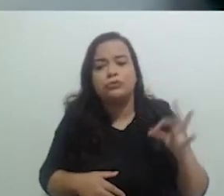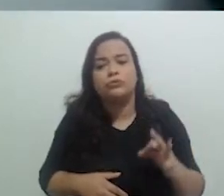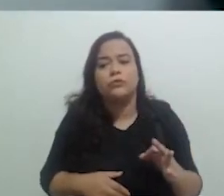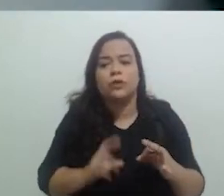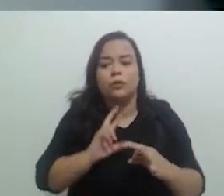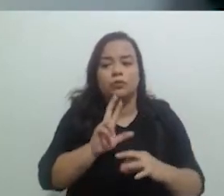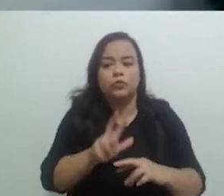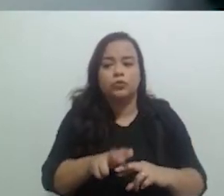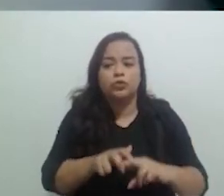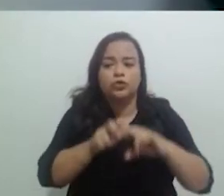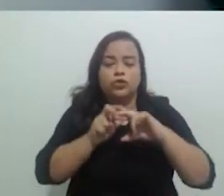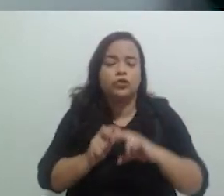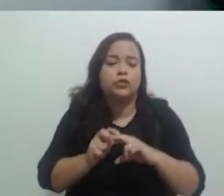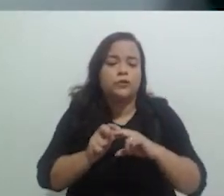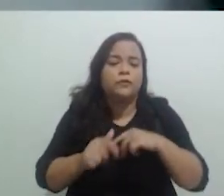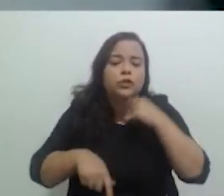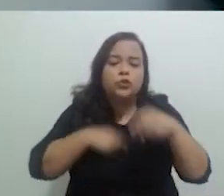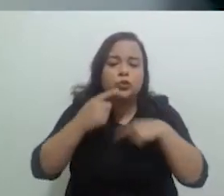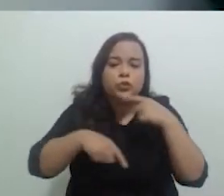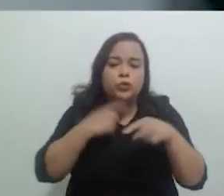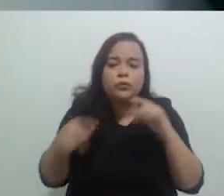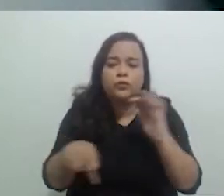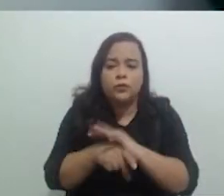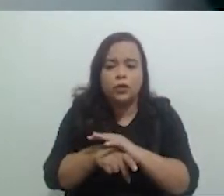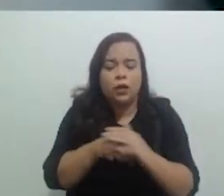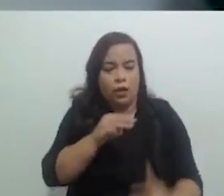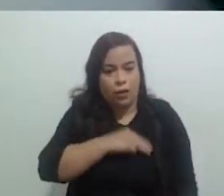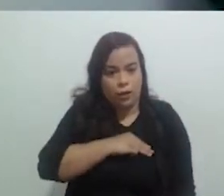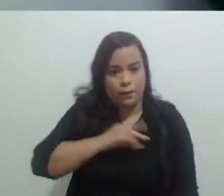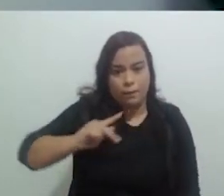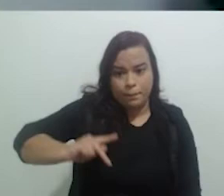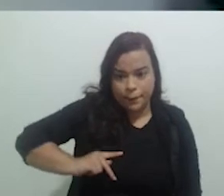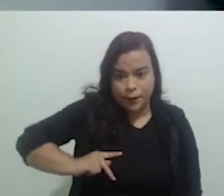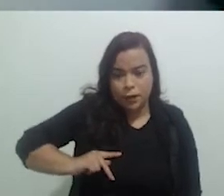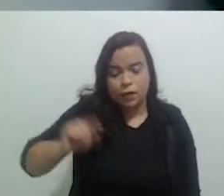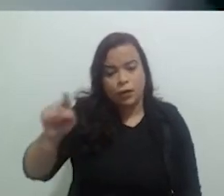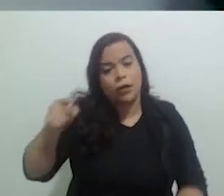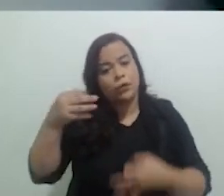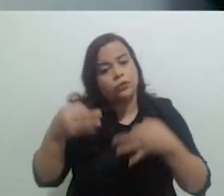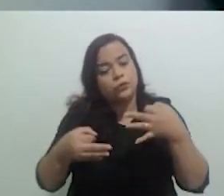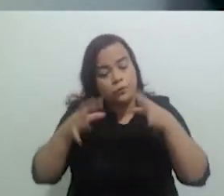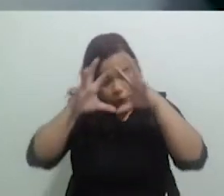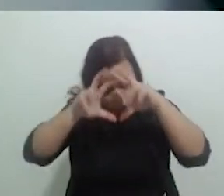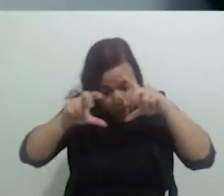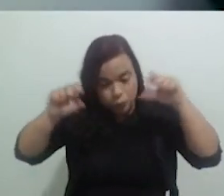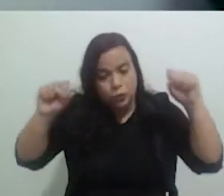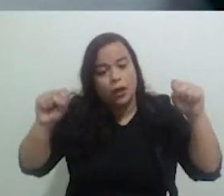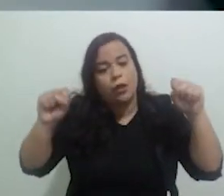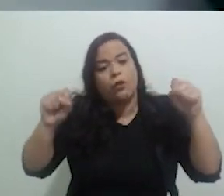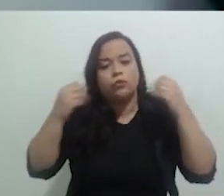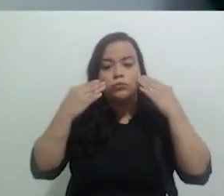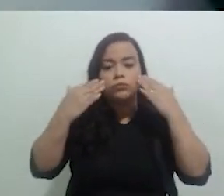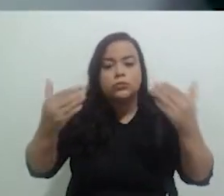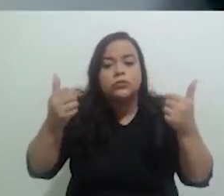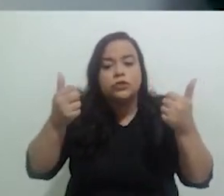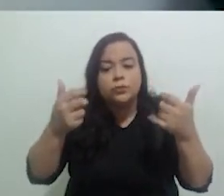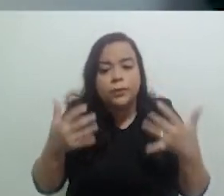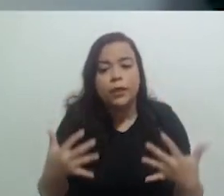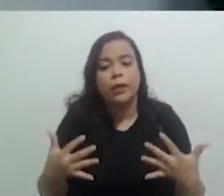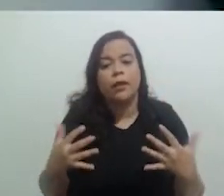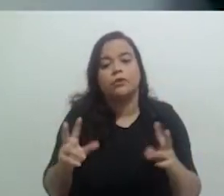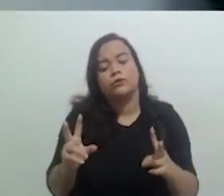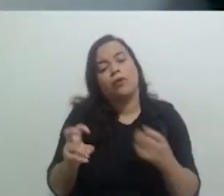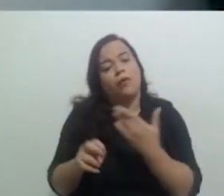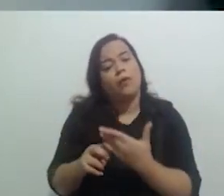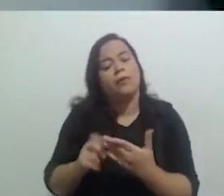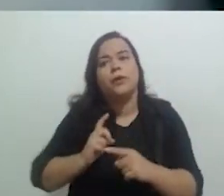dúvida do Ministério Público em que o tribunal deve manifestar-se sobre isso. Se desde o primeiro momento, quando